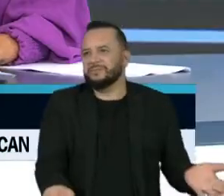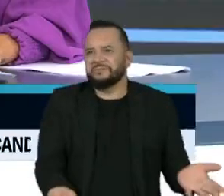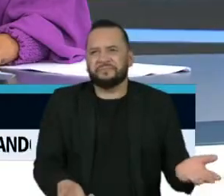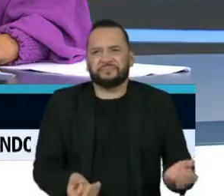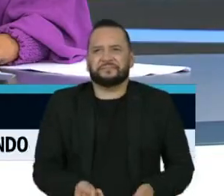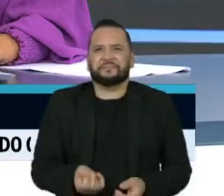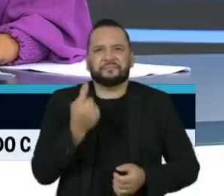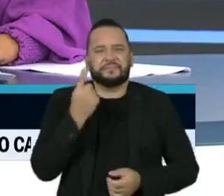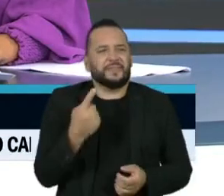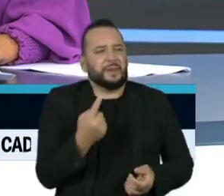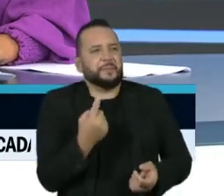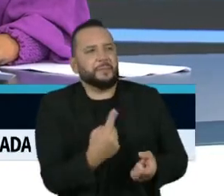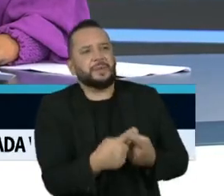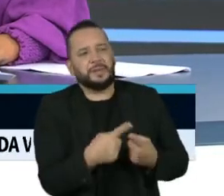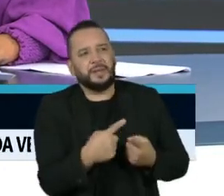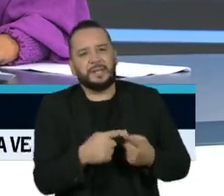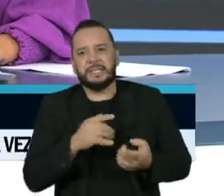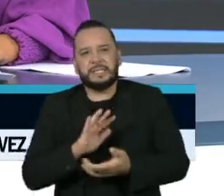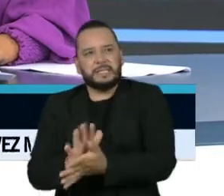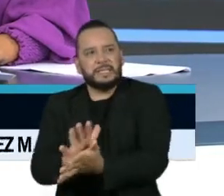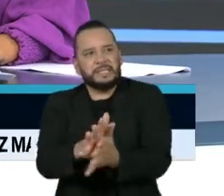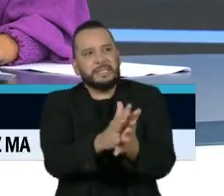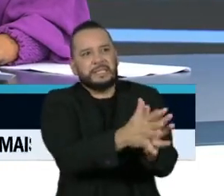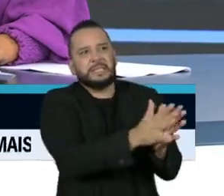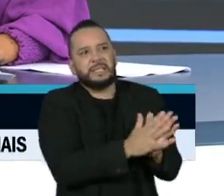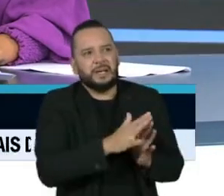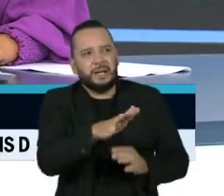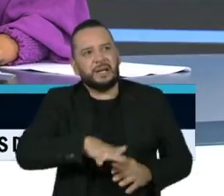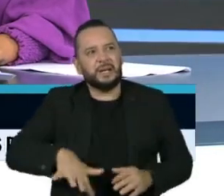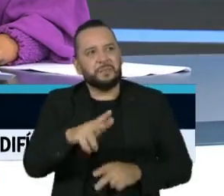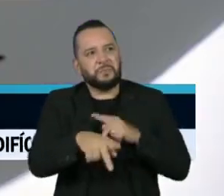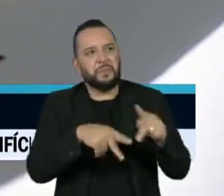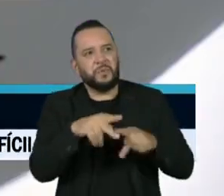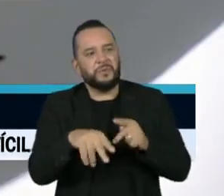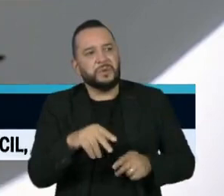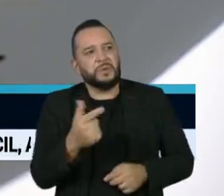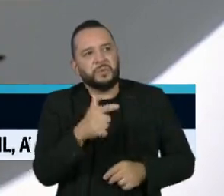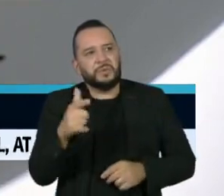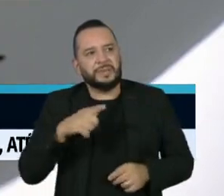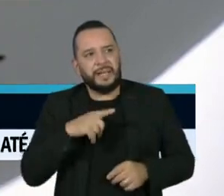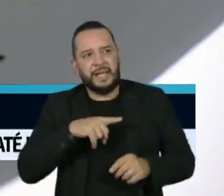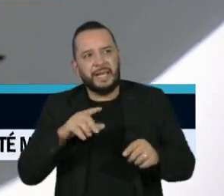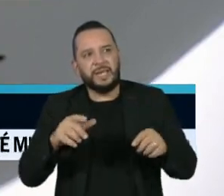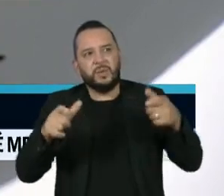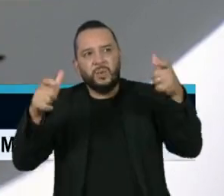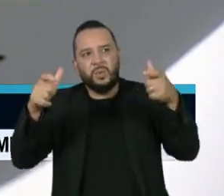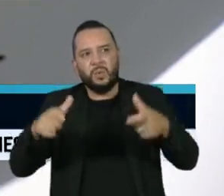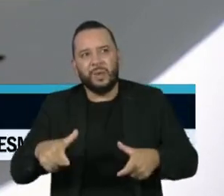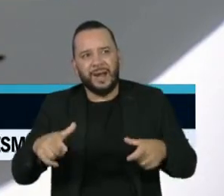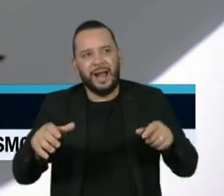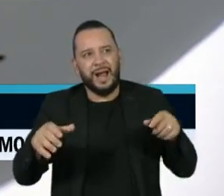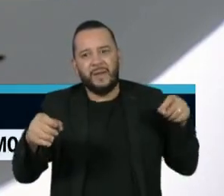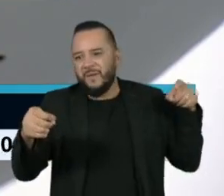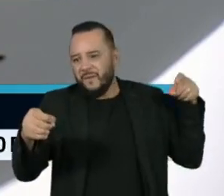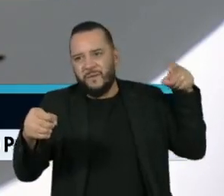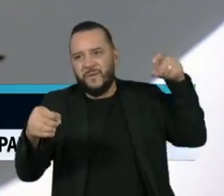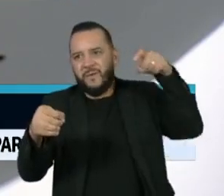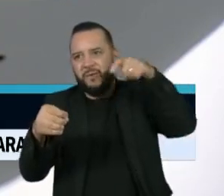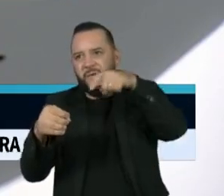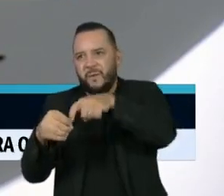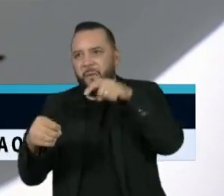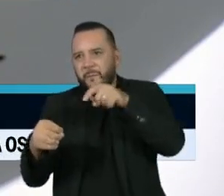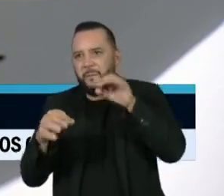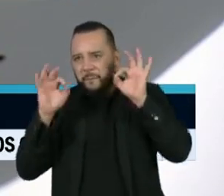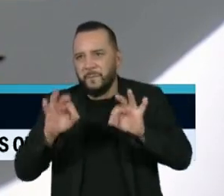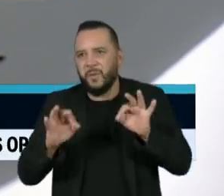você aumenta a letalidade, você não tem mais a precisão. E a questão do crime de guerra. Né? Você acertar alvos civis, eu